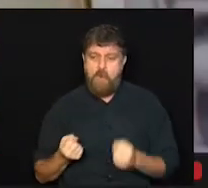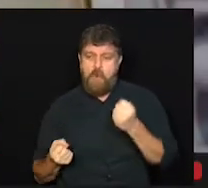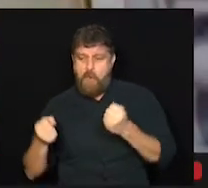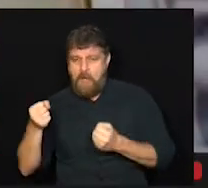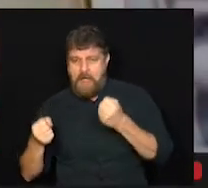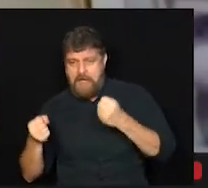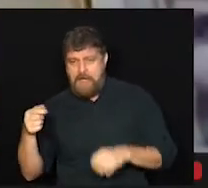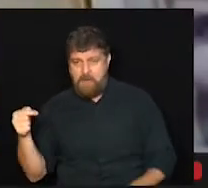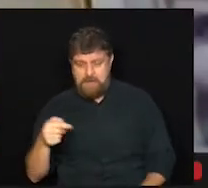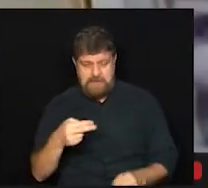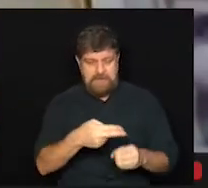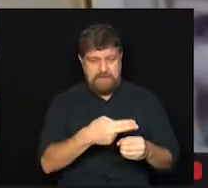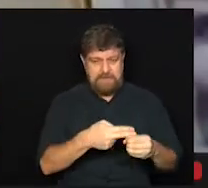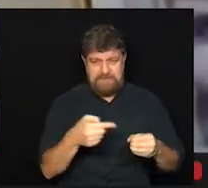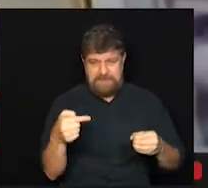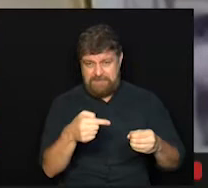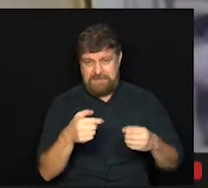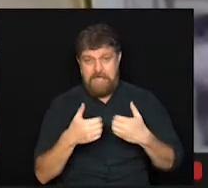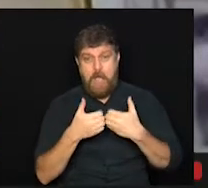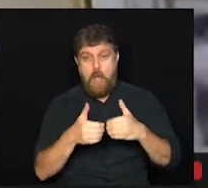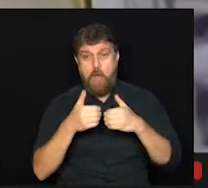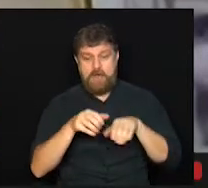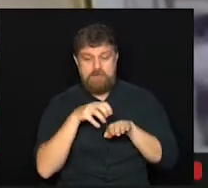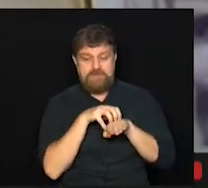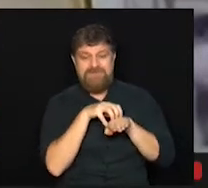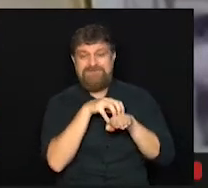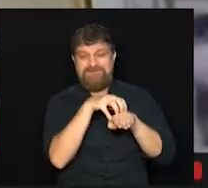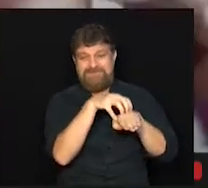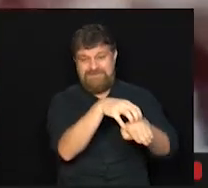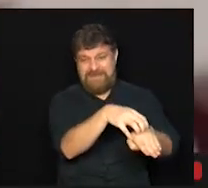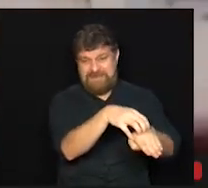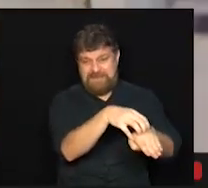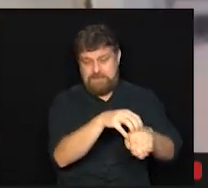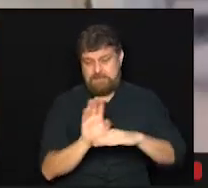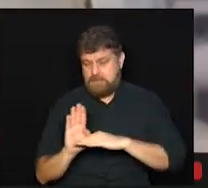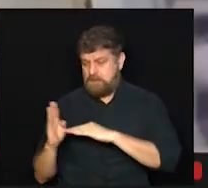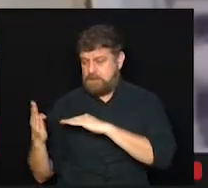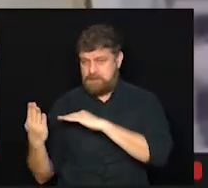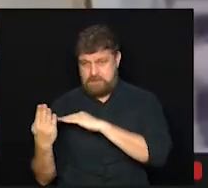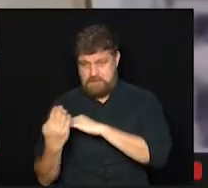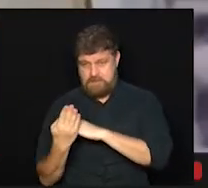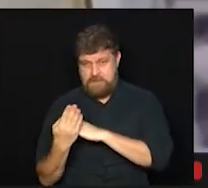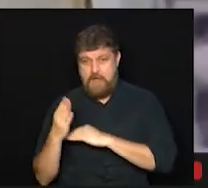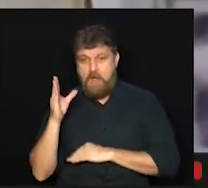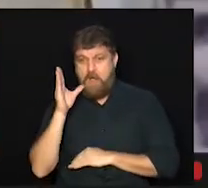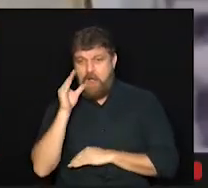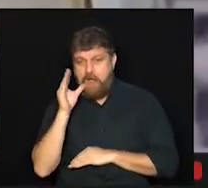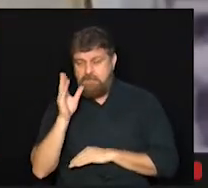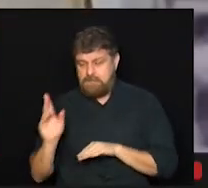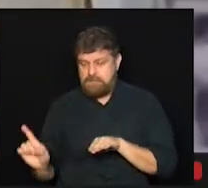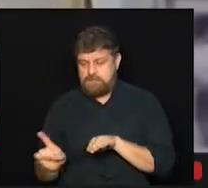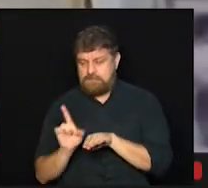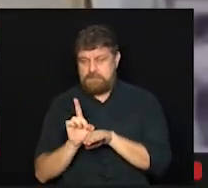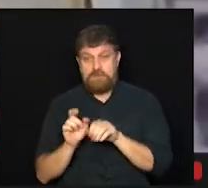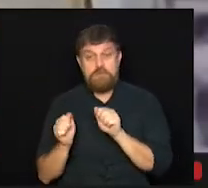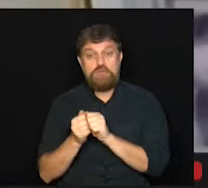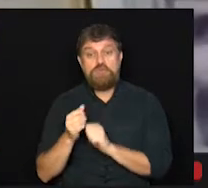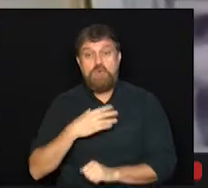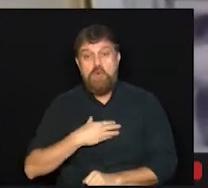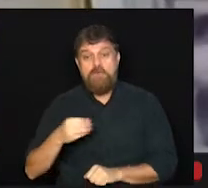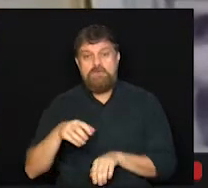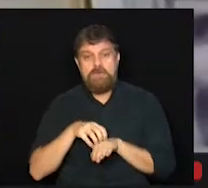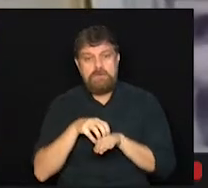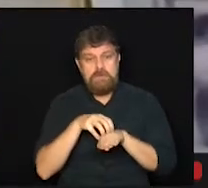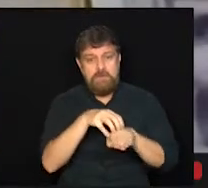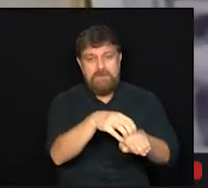caso da Unicamp, existem os ônibus fretados, que passam nos bairros e os funcionários vêm com seus filhos. Então, uma preocupação